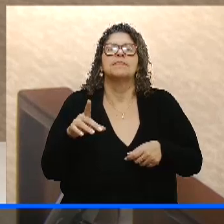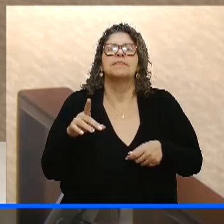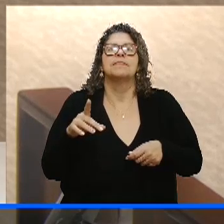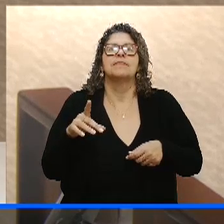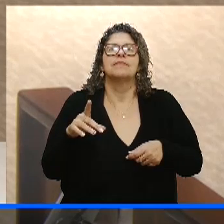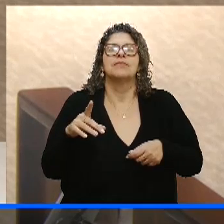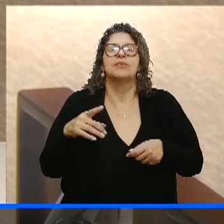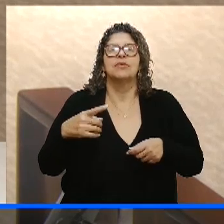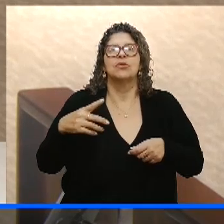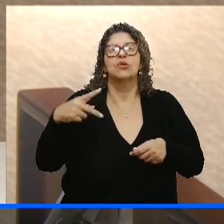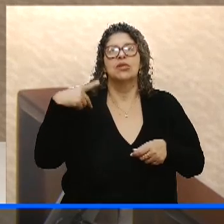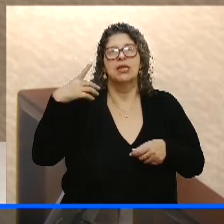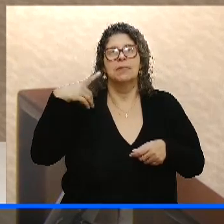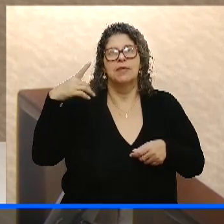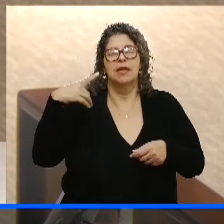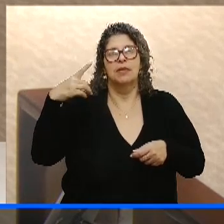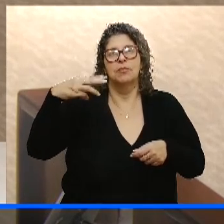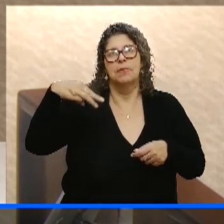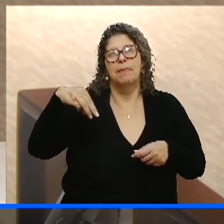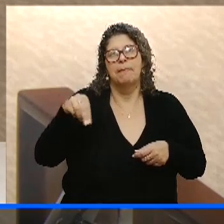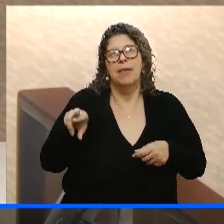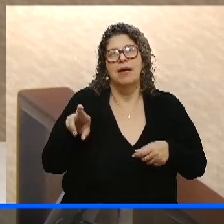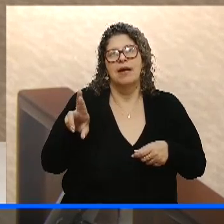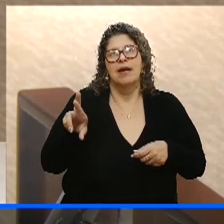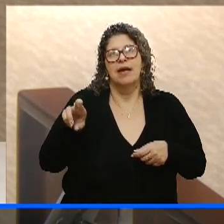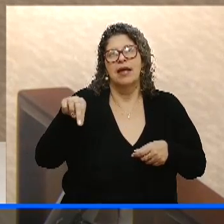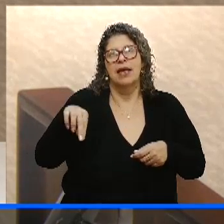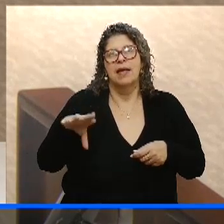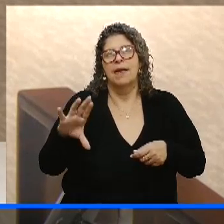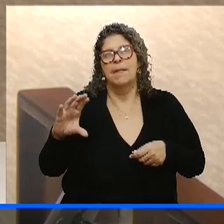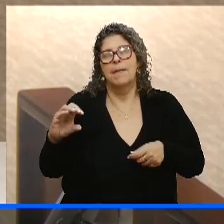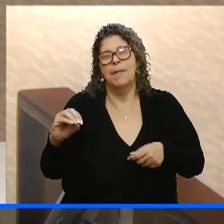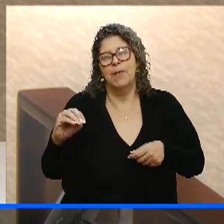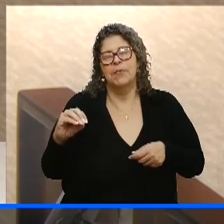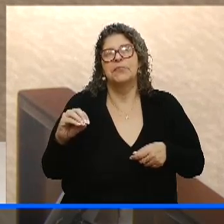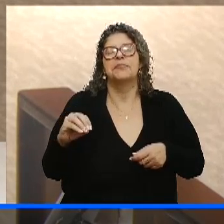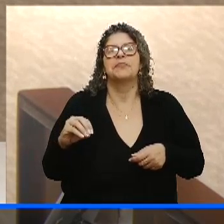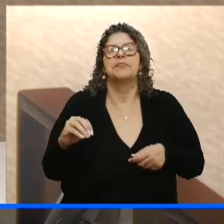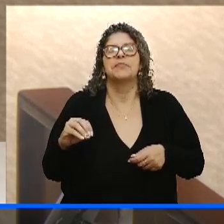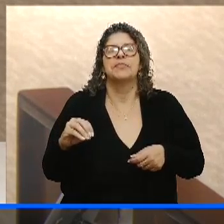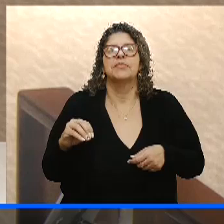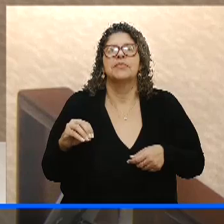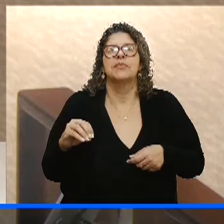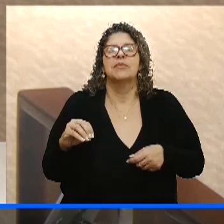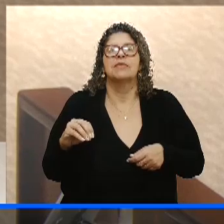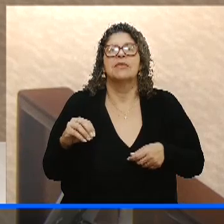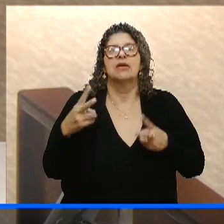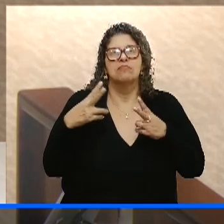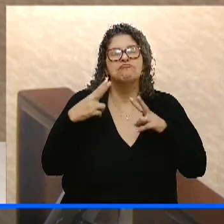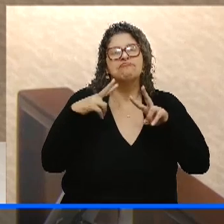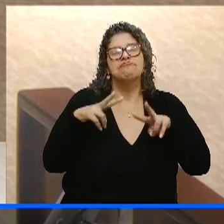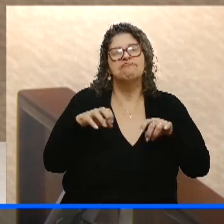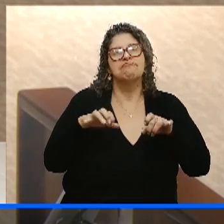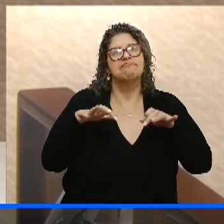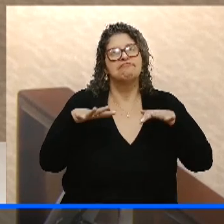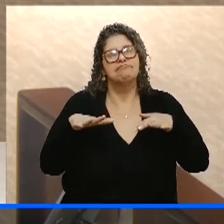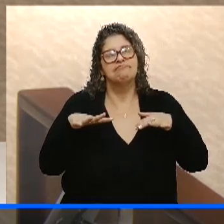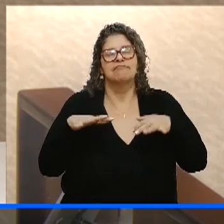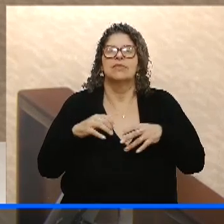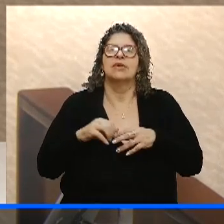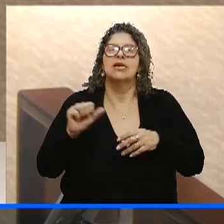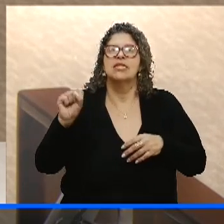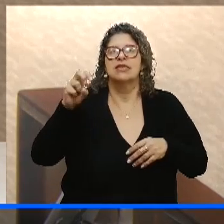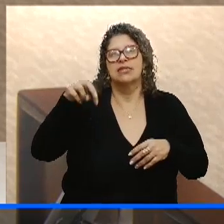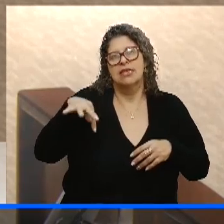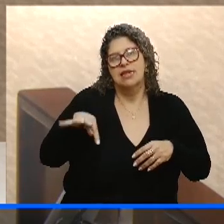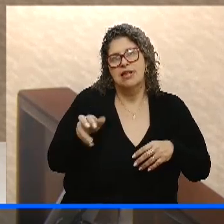do deputado maranhense com os acessórios estão também aqui nos assistindo santa vitória